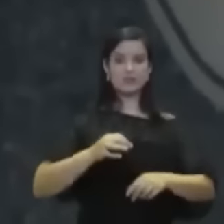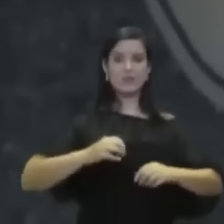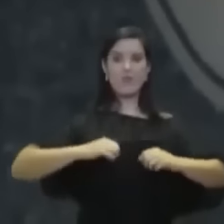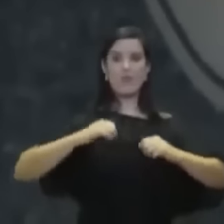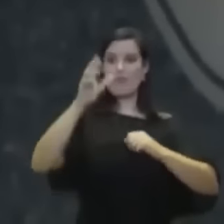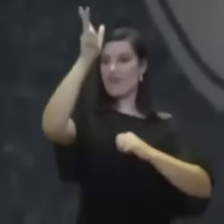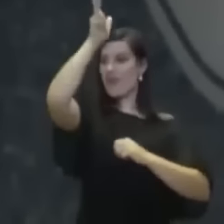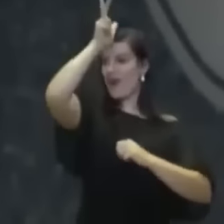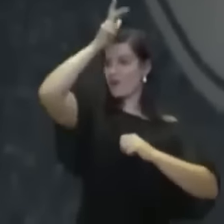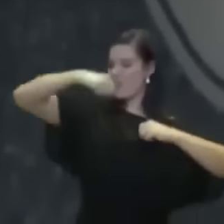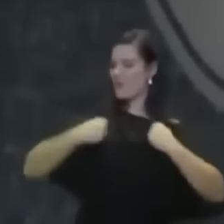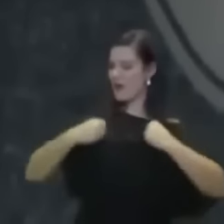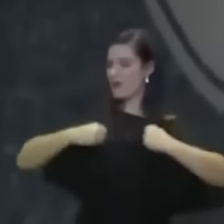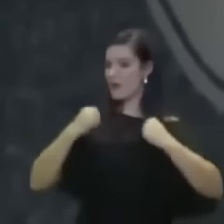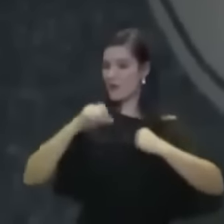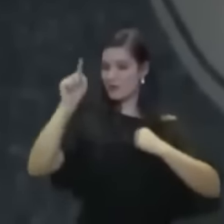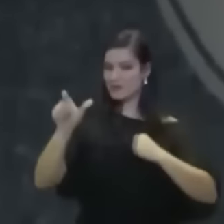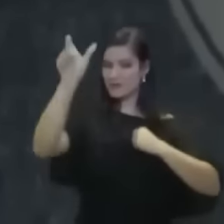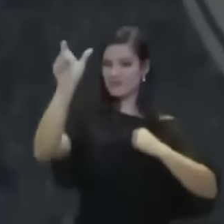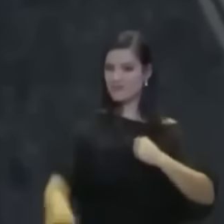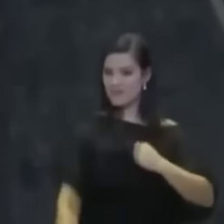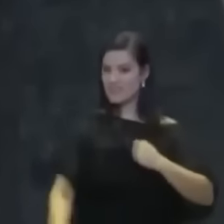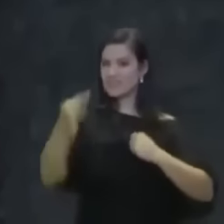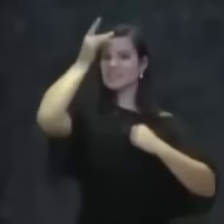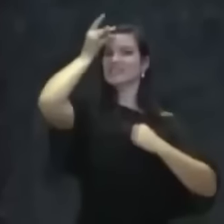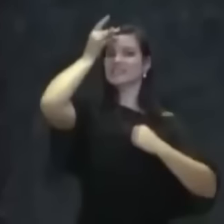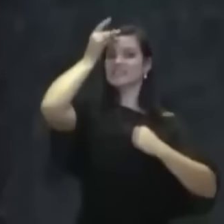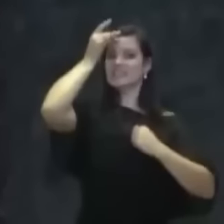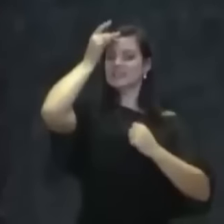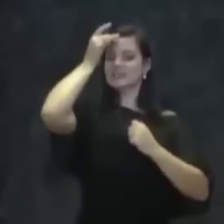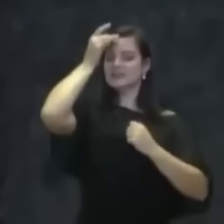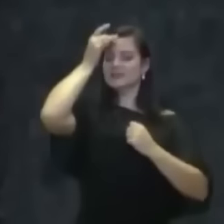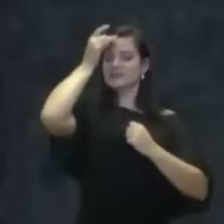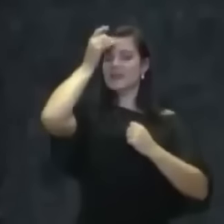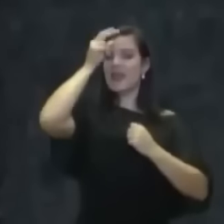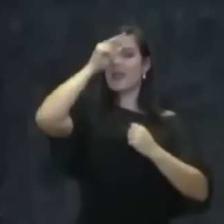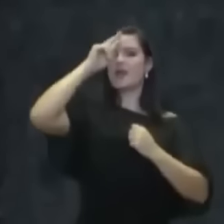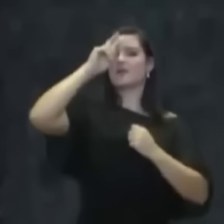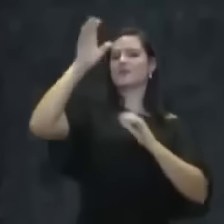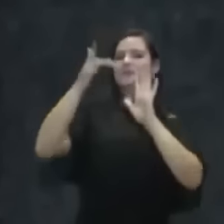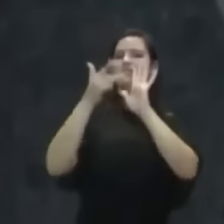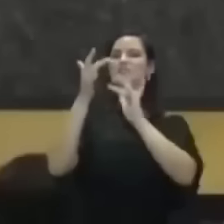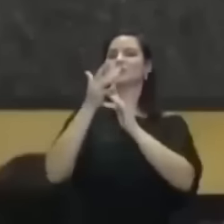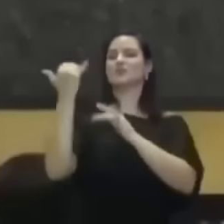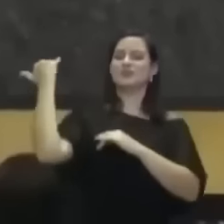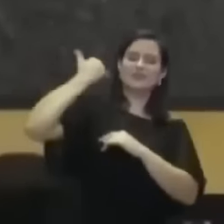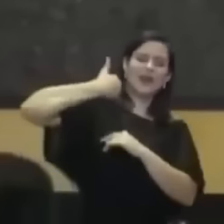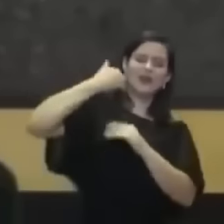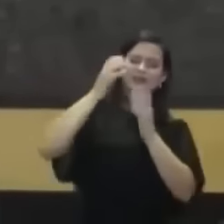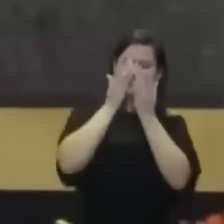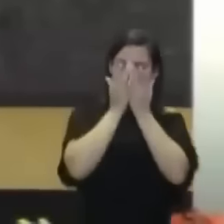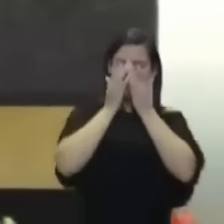acordar-lhe a consciência, e Jesus cravou nele o seu olhar, e Pedro caiu em si, desatou a chorar, e saiu